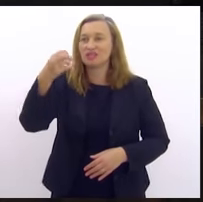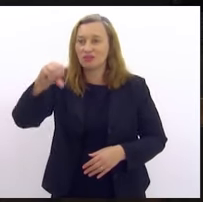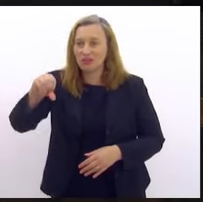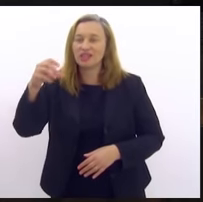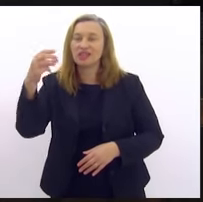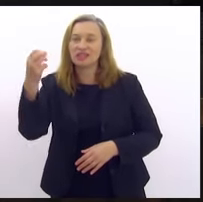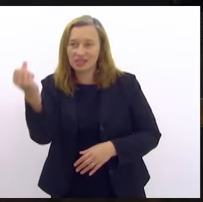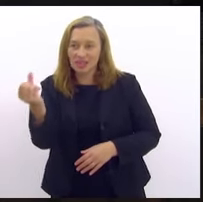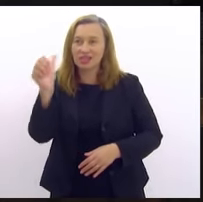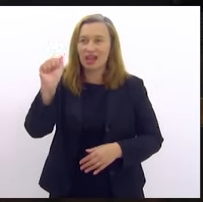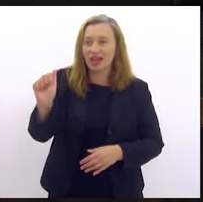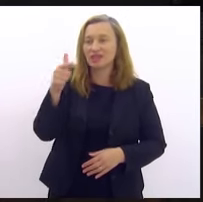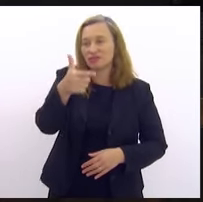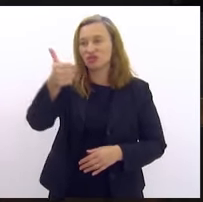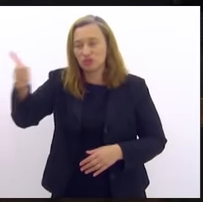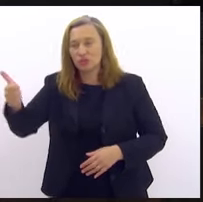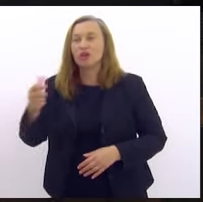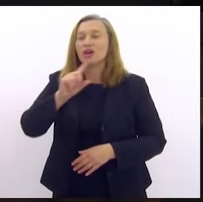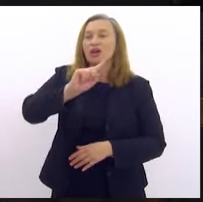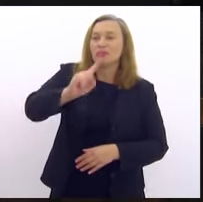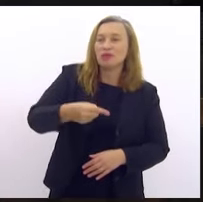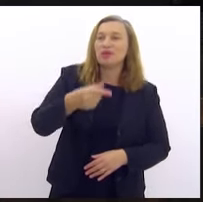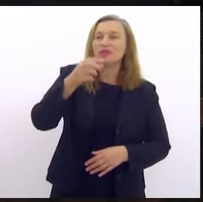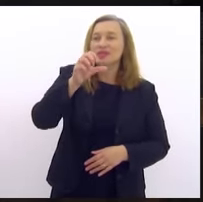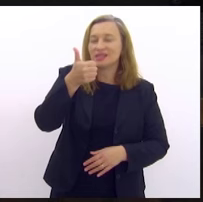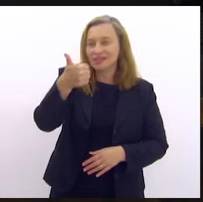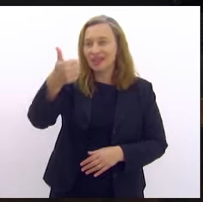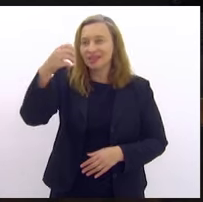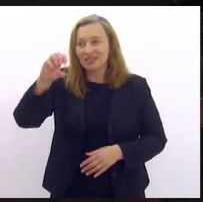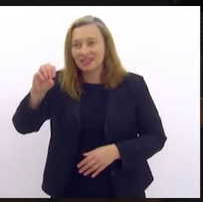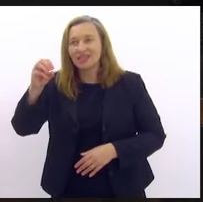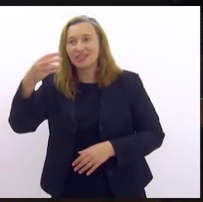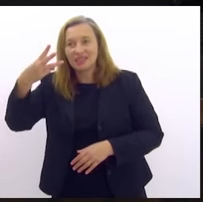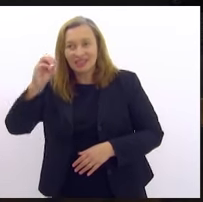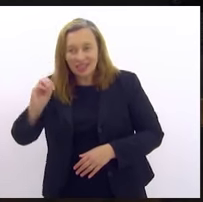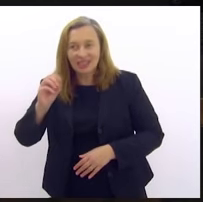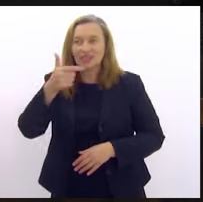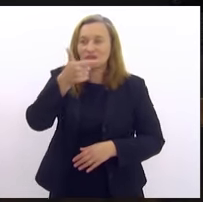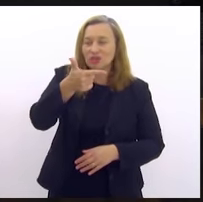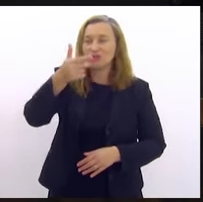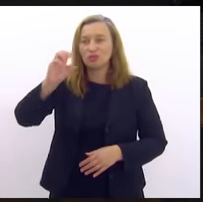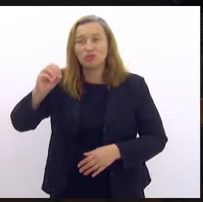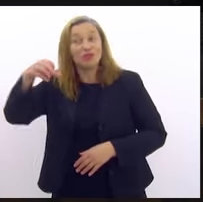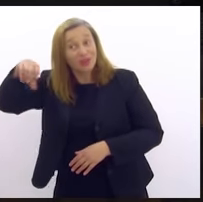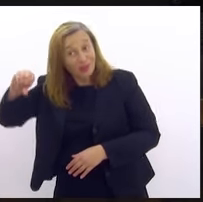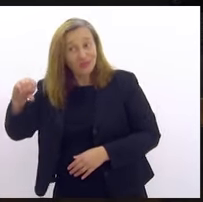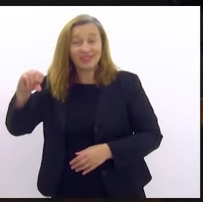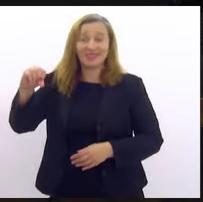4.396-A de 21, 1.130 de 2009,